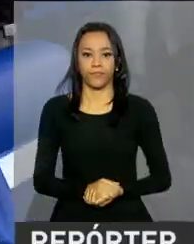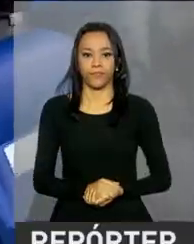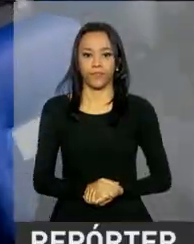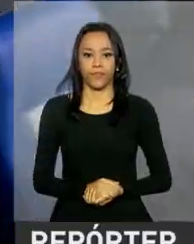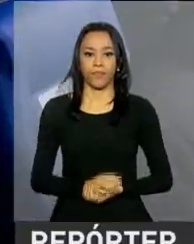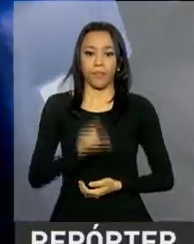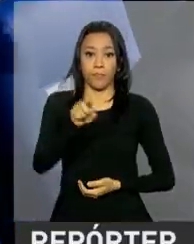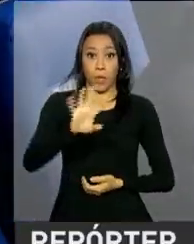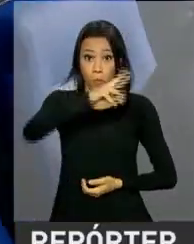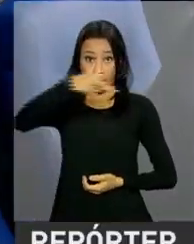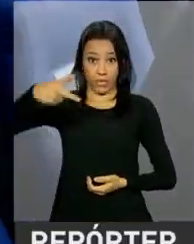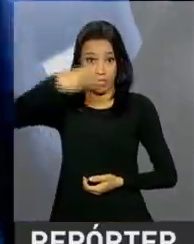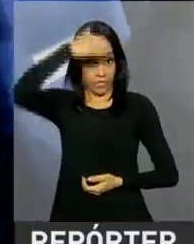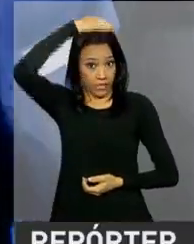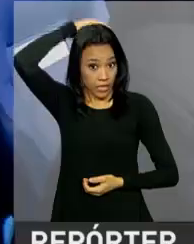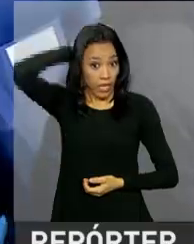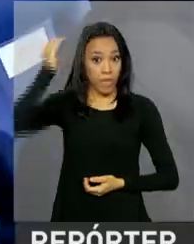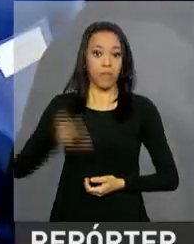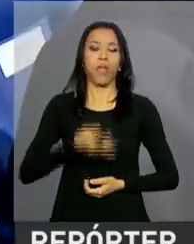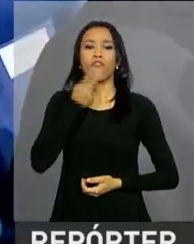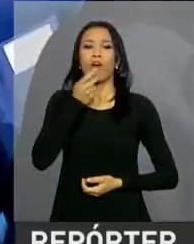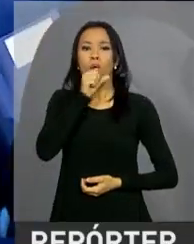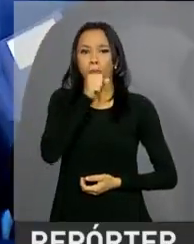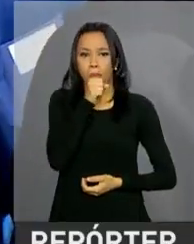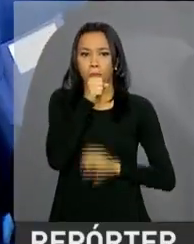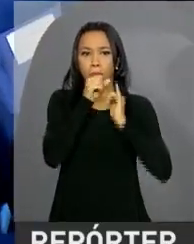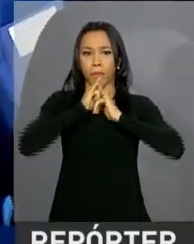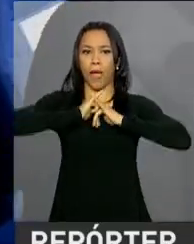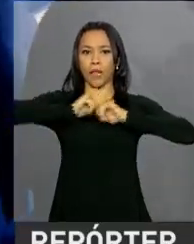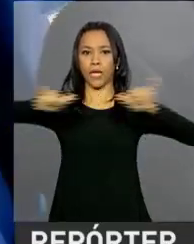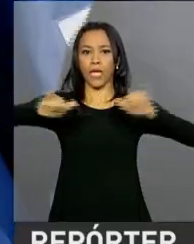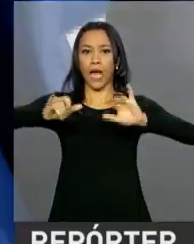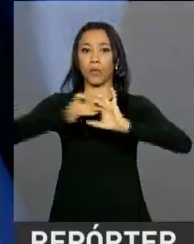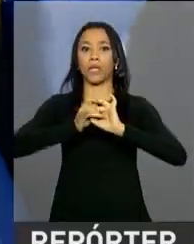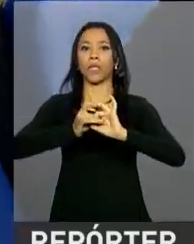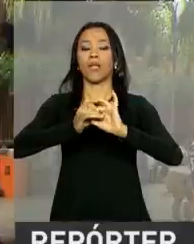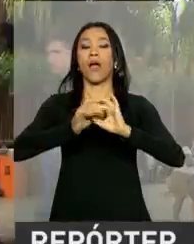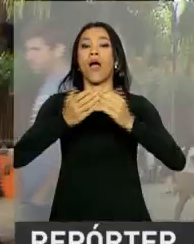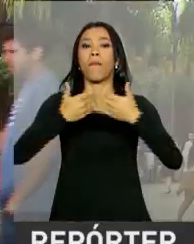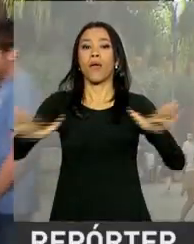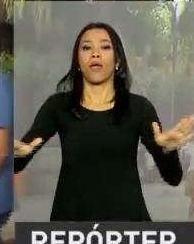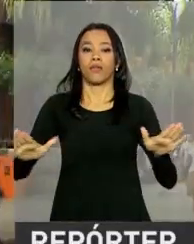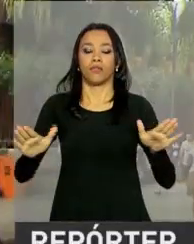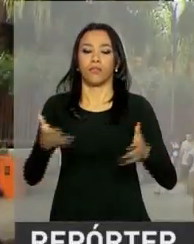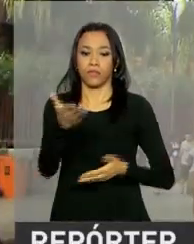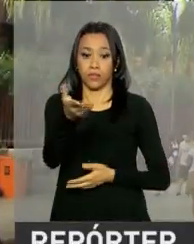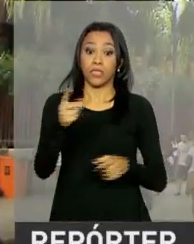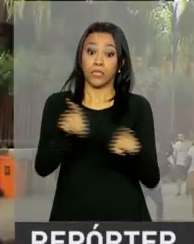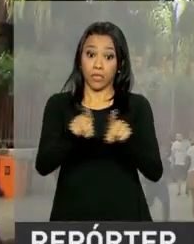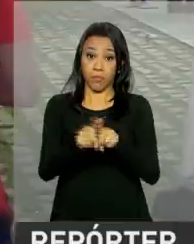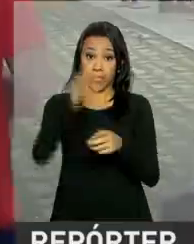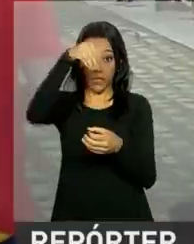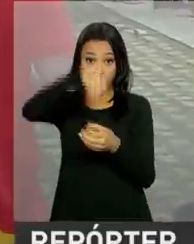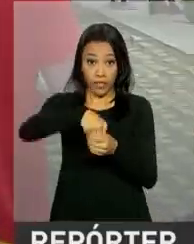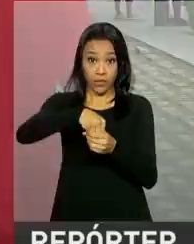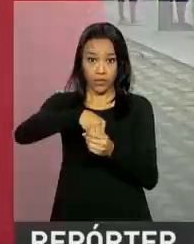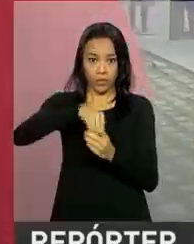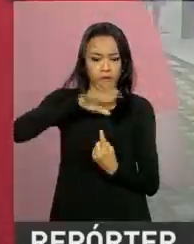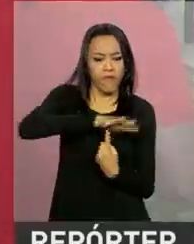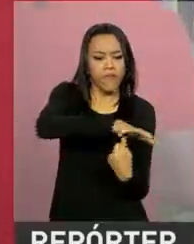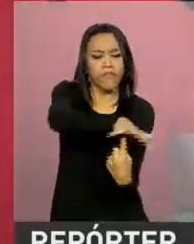O presidente Michel Temer declarou abertas as Paralimpíadas. No Boulevard Olímpico, na zona